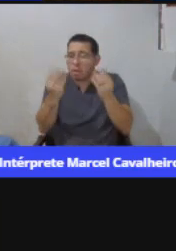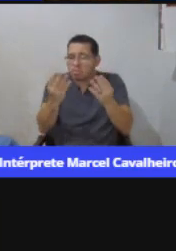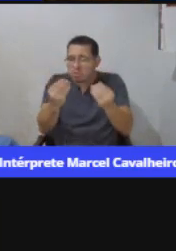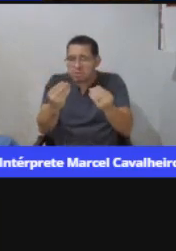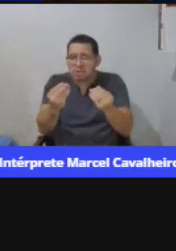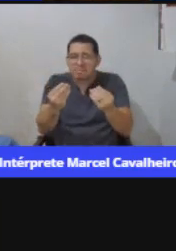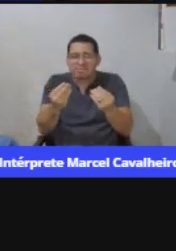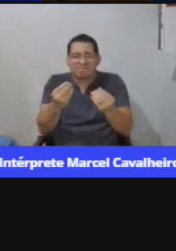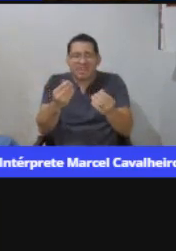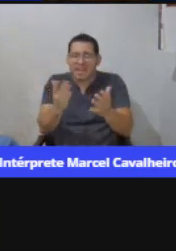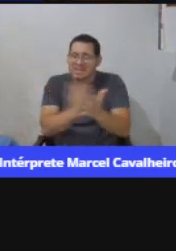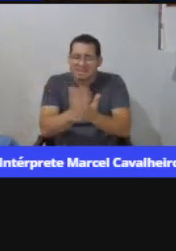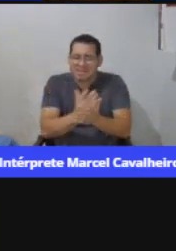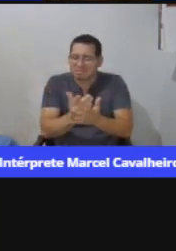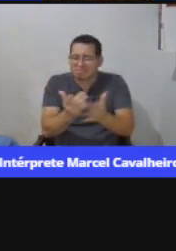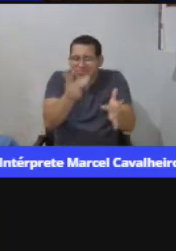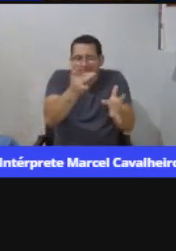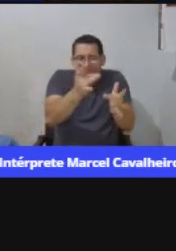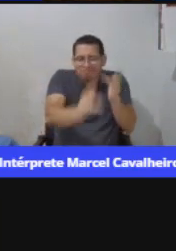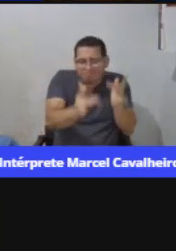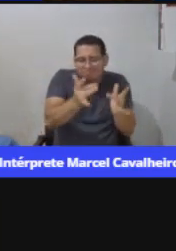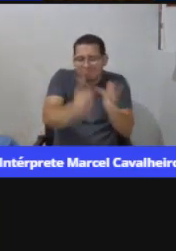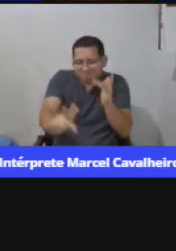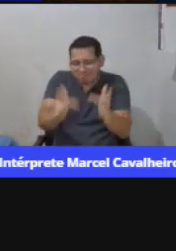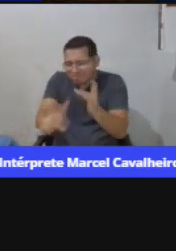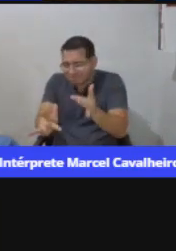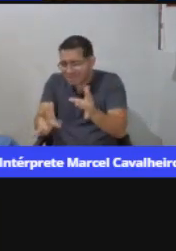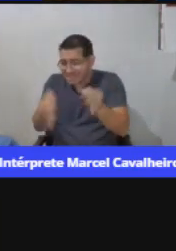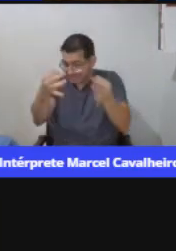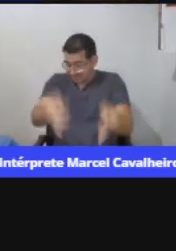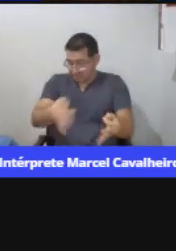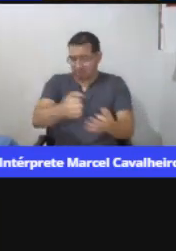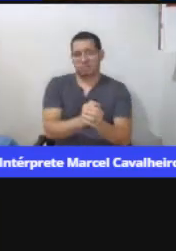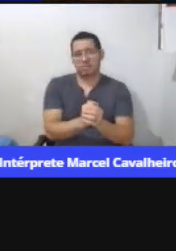ter relação direta de um ano para o outro, certo?